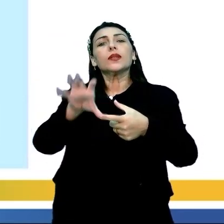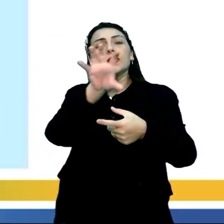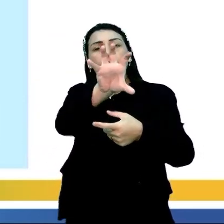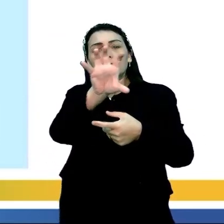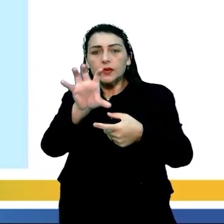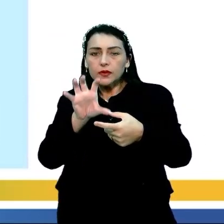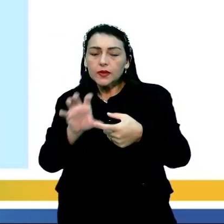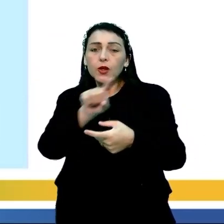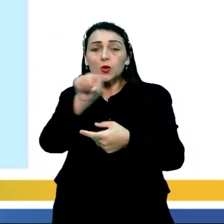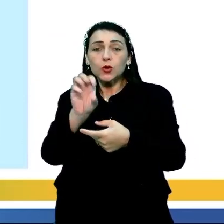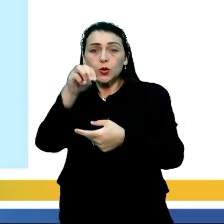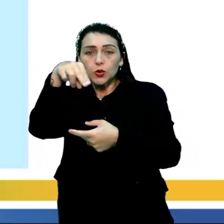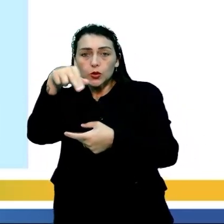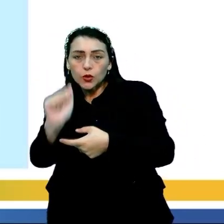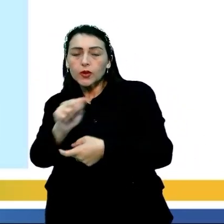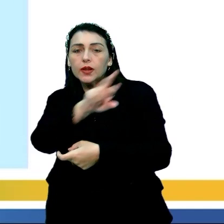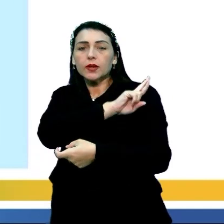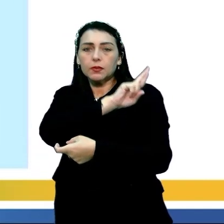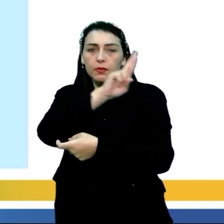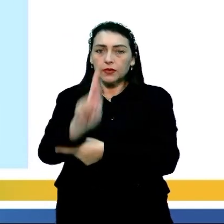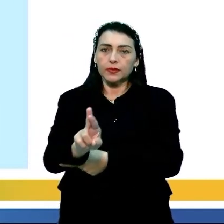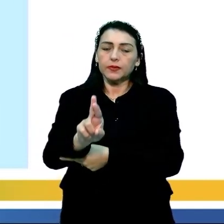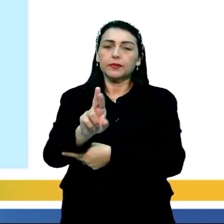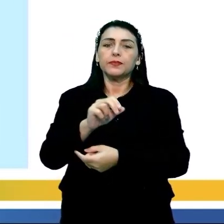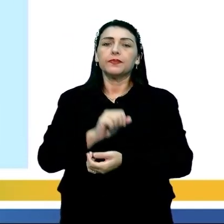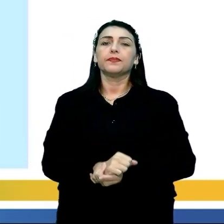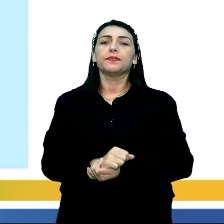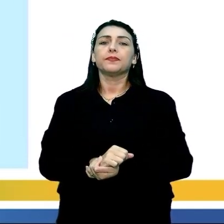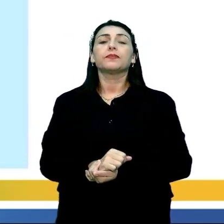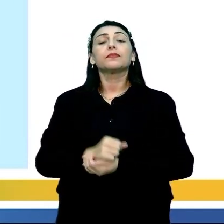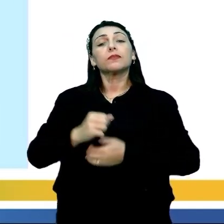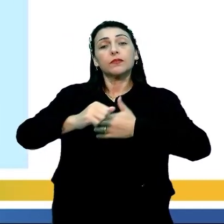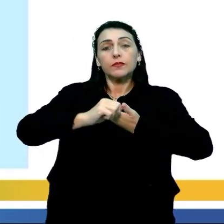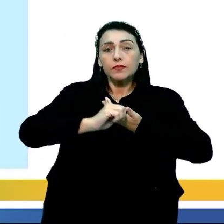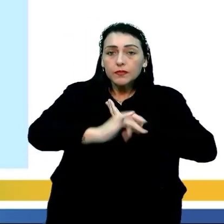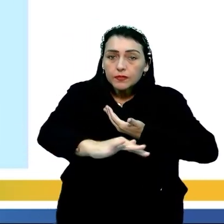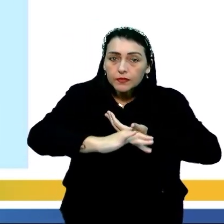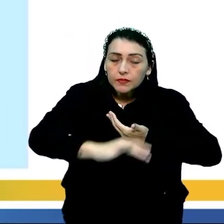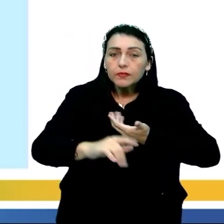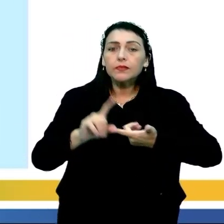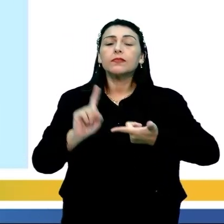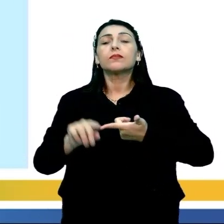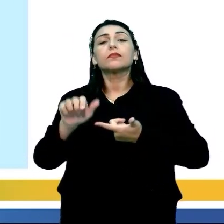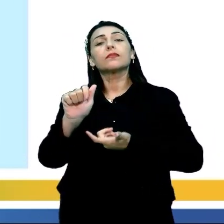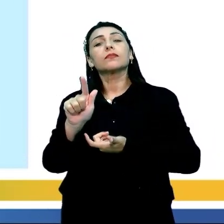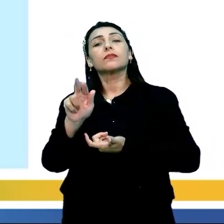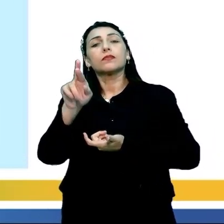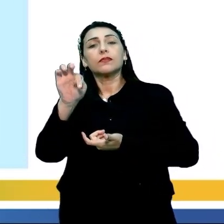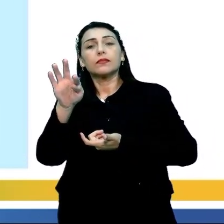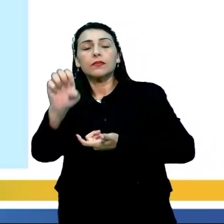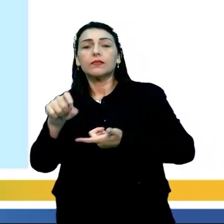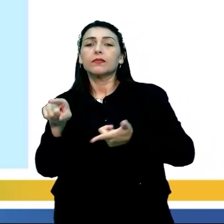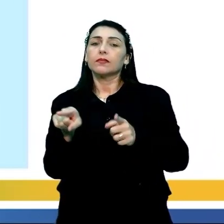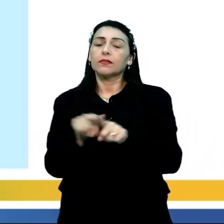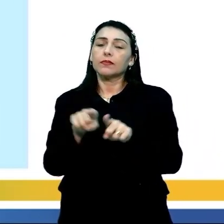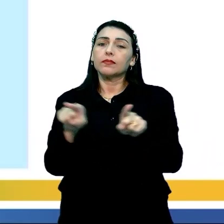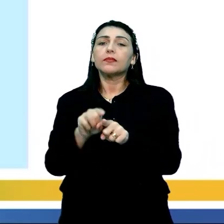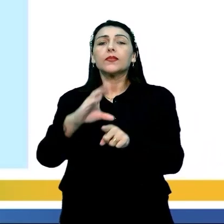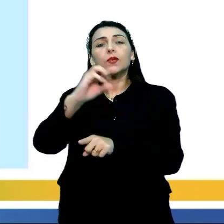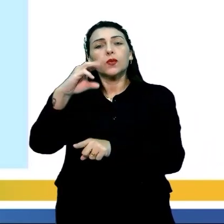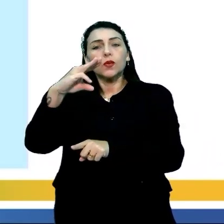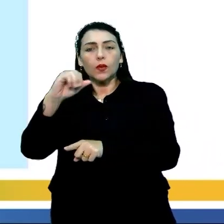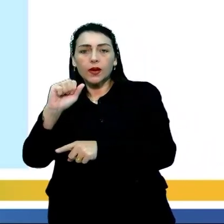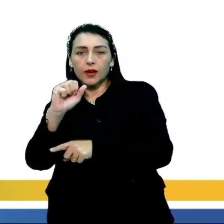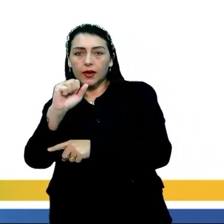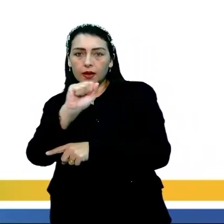transição, como eu disse, representadas pelo Pantanal, pelo Agreste e também pela Mata dos